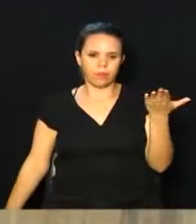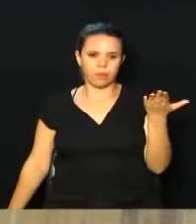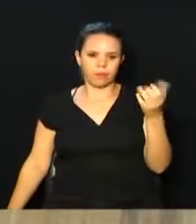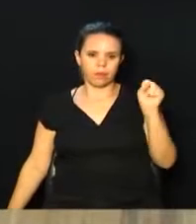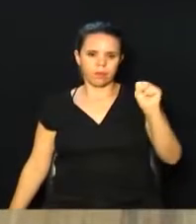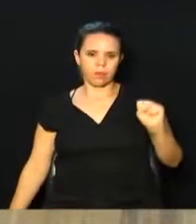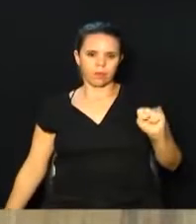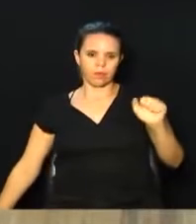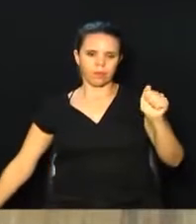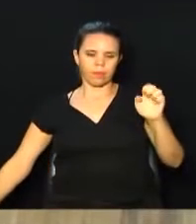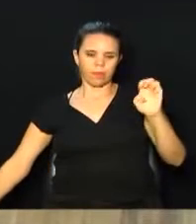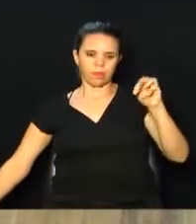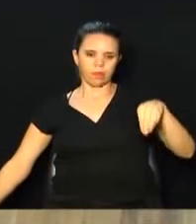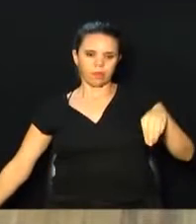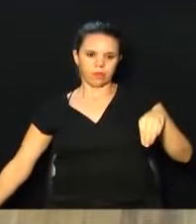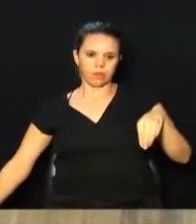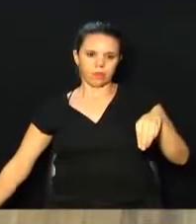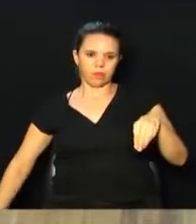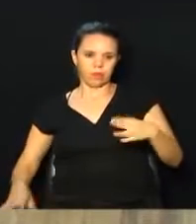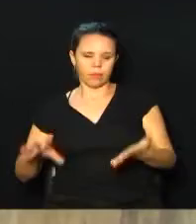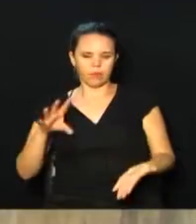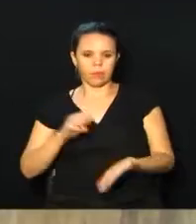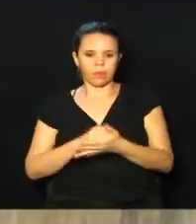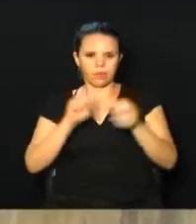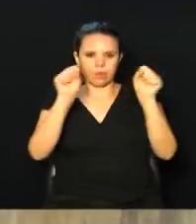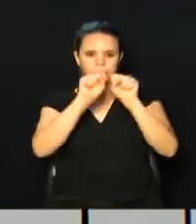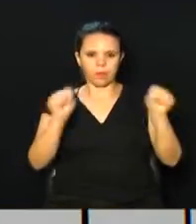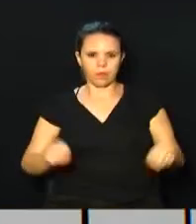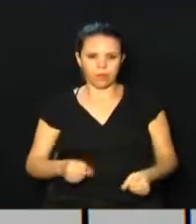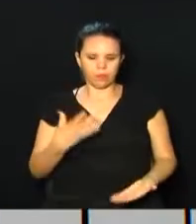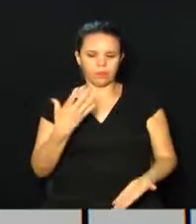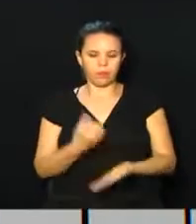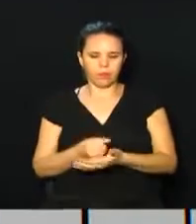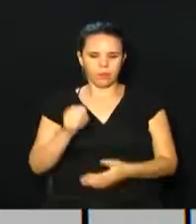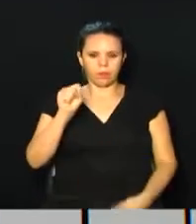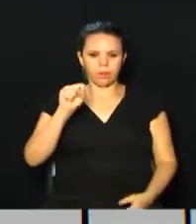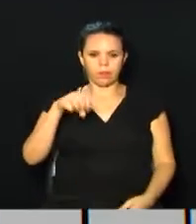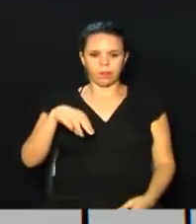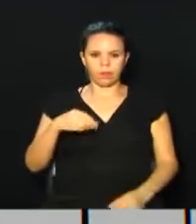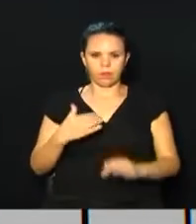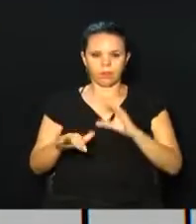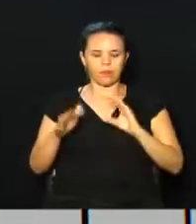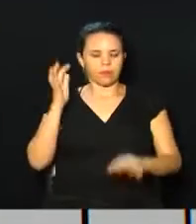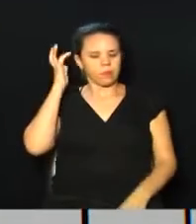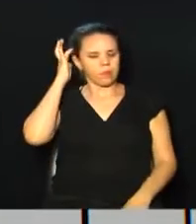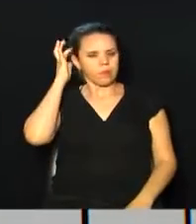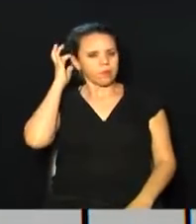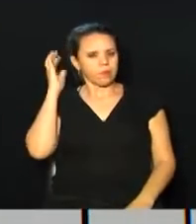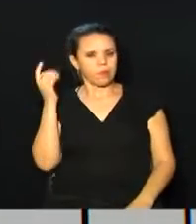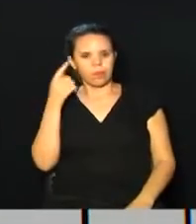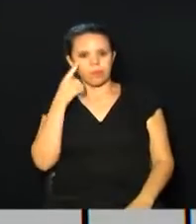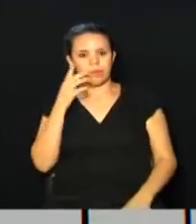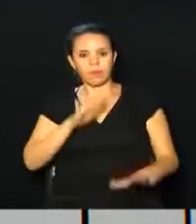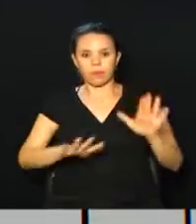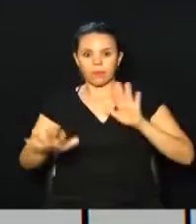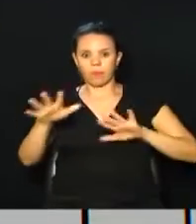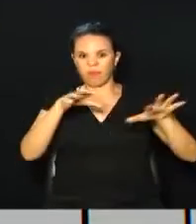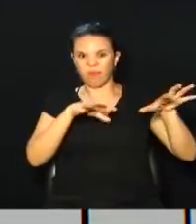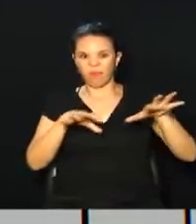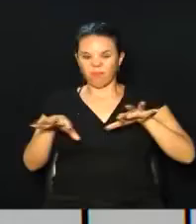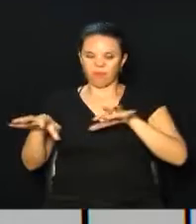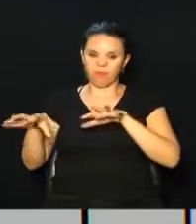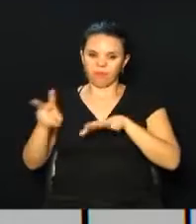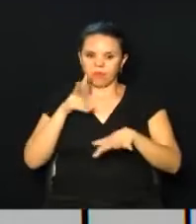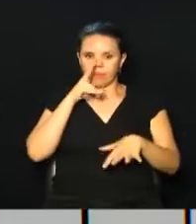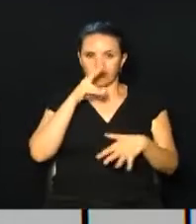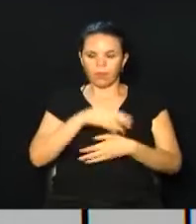isso, Também, vereador? então. E você pode se cadastrar no sistema e receber um SMS ou informação, olha, cuidado, chuva forte à